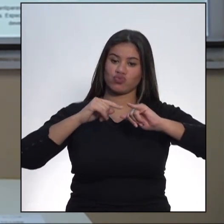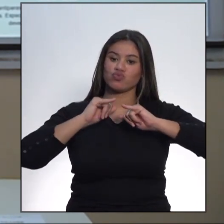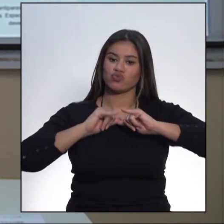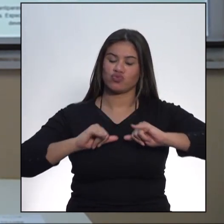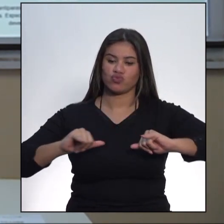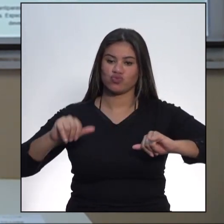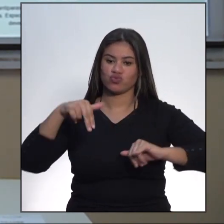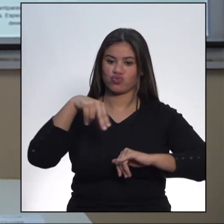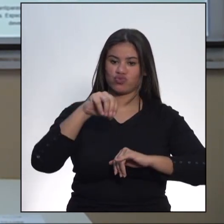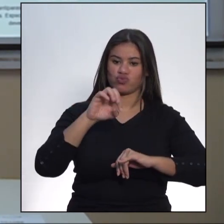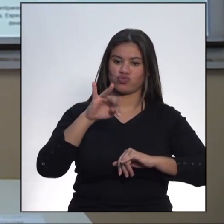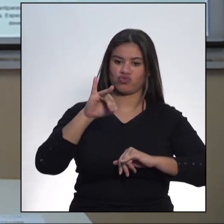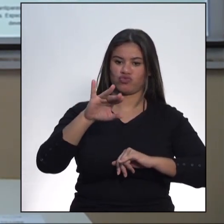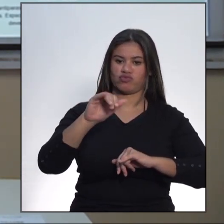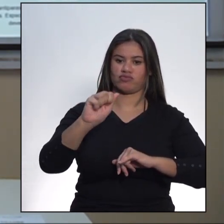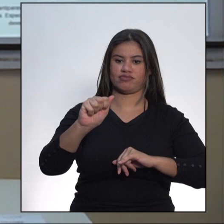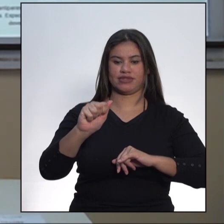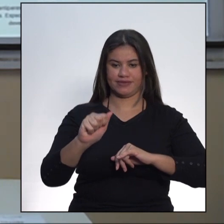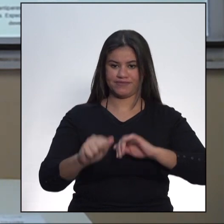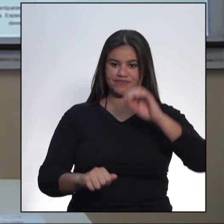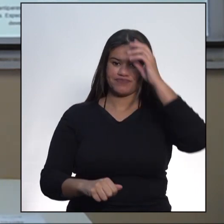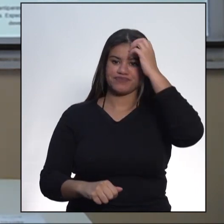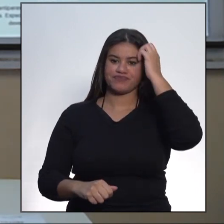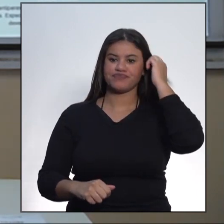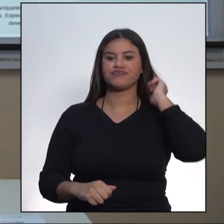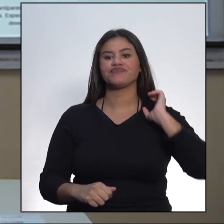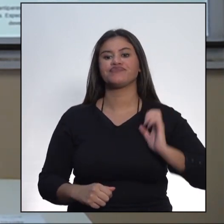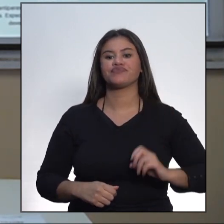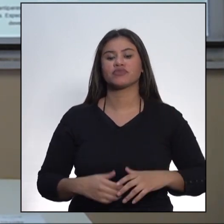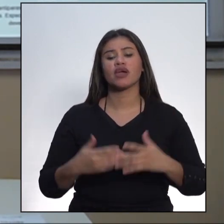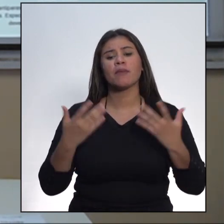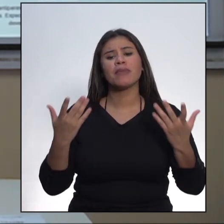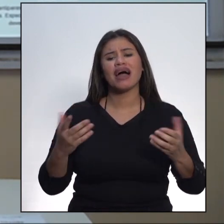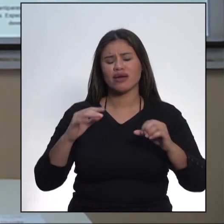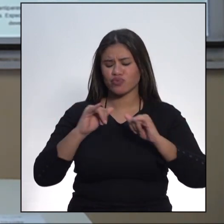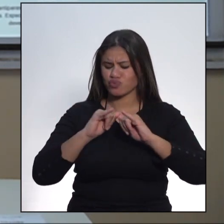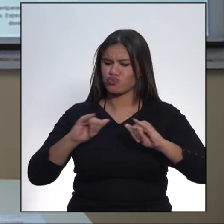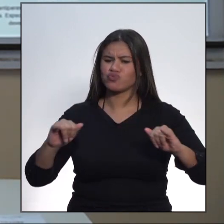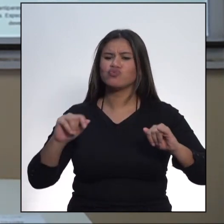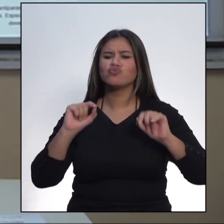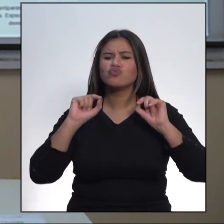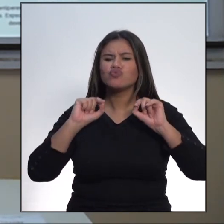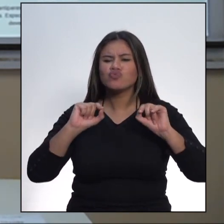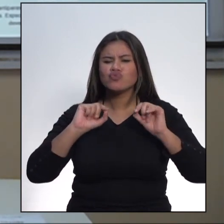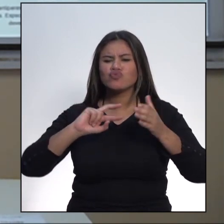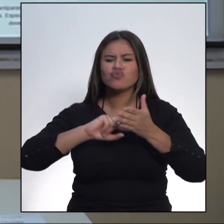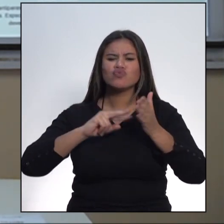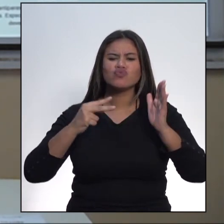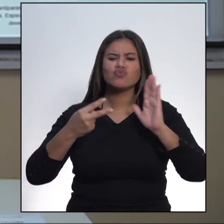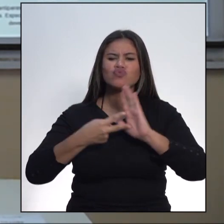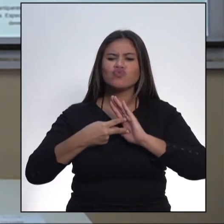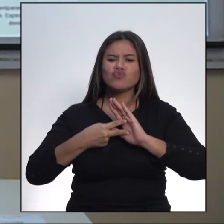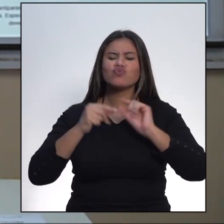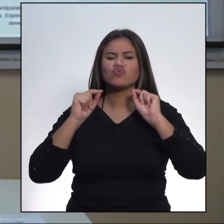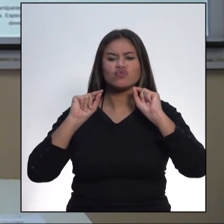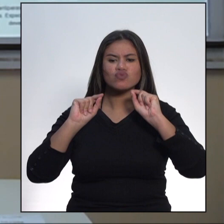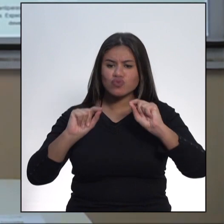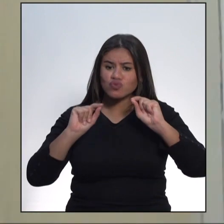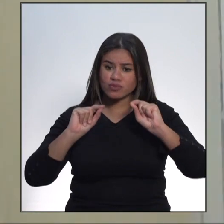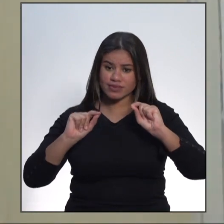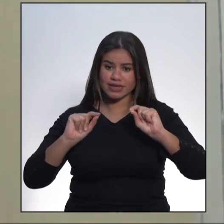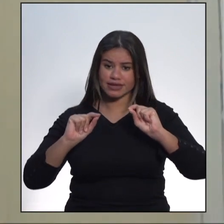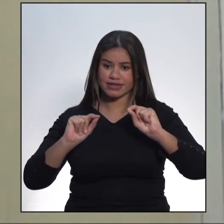eu gostaria que vocês me ajudassem. O que é uma notícia? O que significa uma